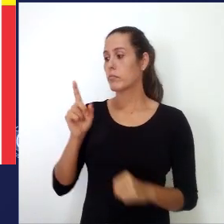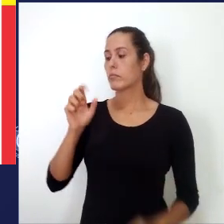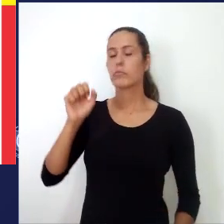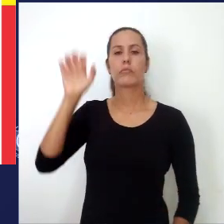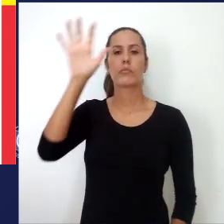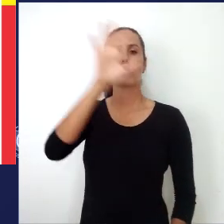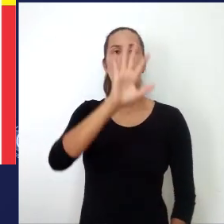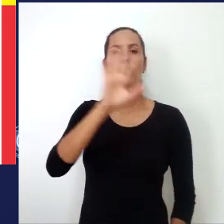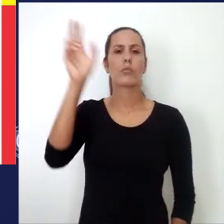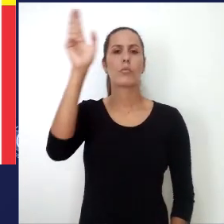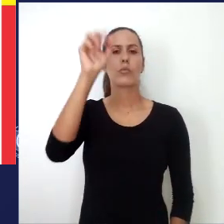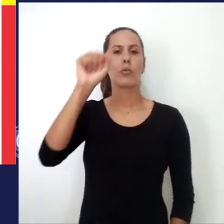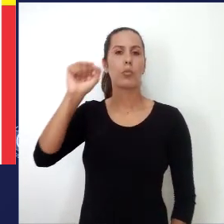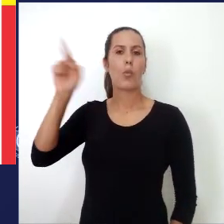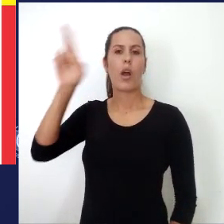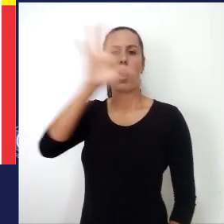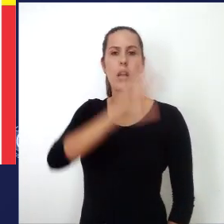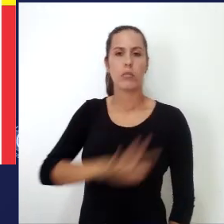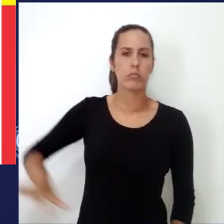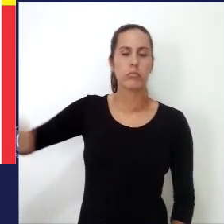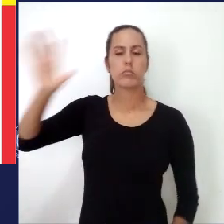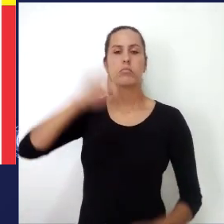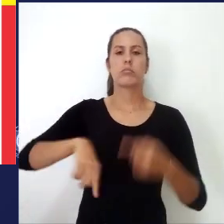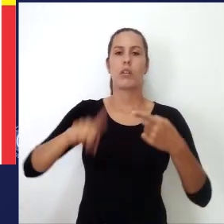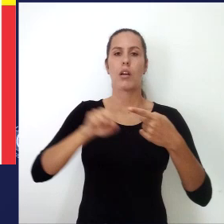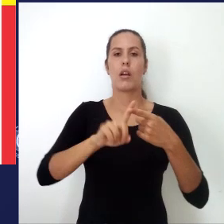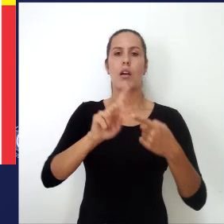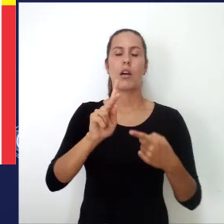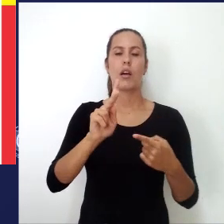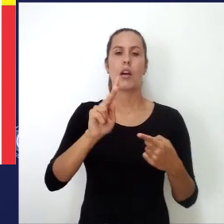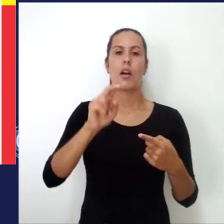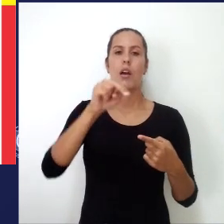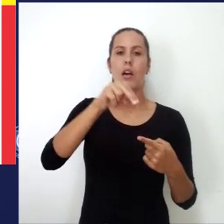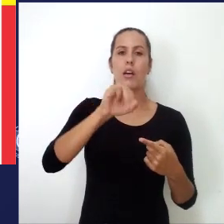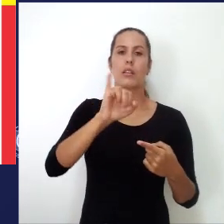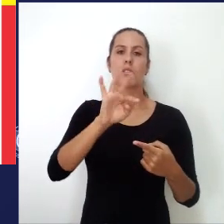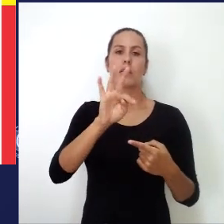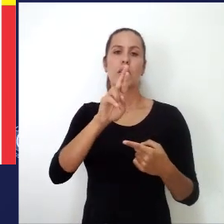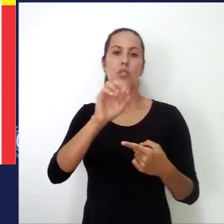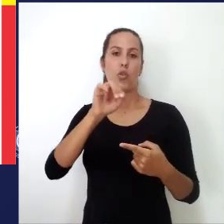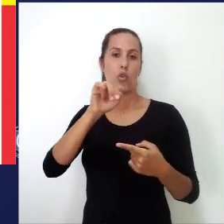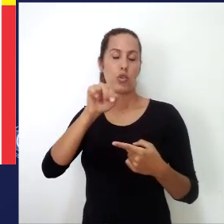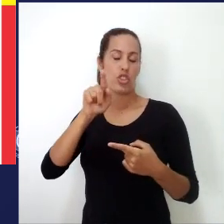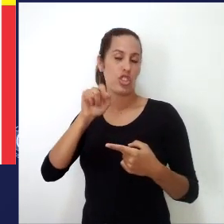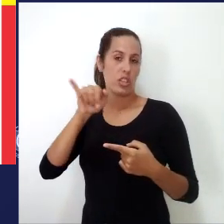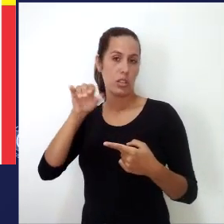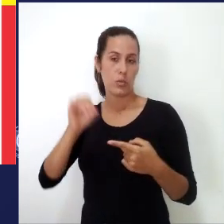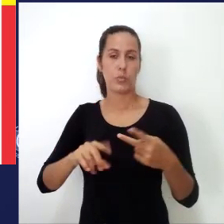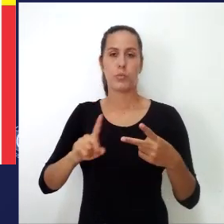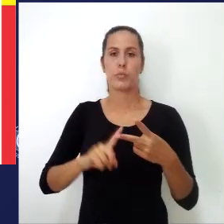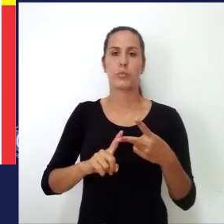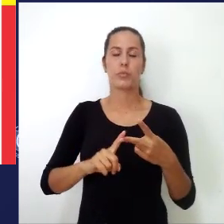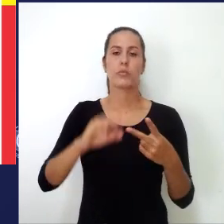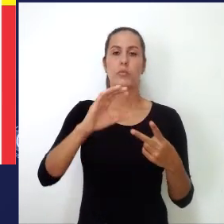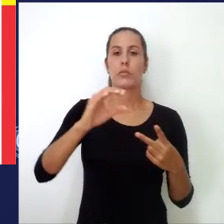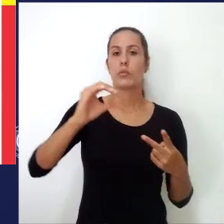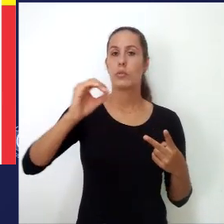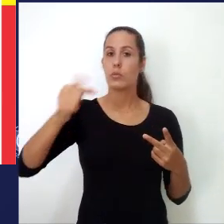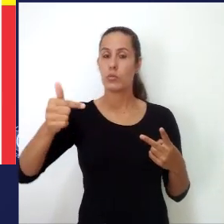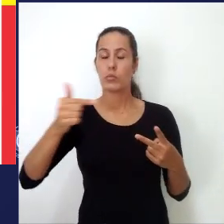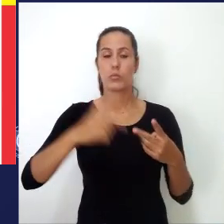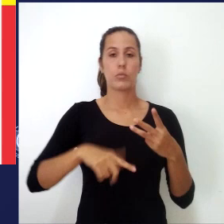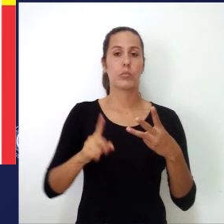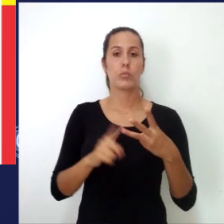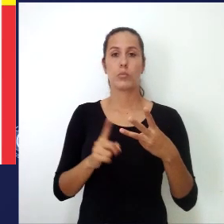O ar, ele vai ser composto de nitrogênio, ele vai ser composto de gás carbônico, ele vai ser